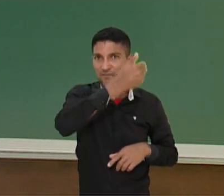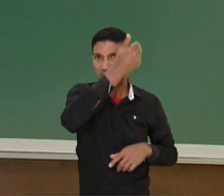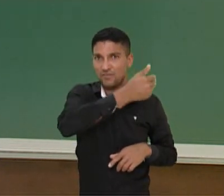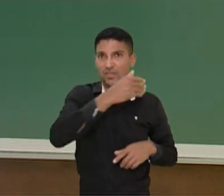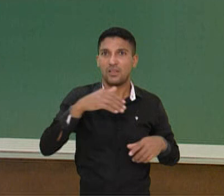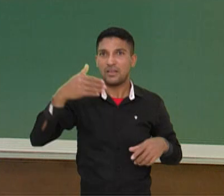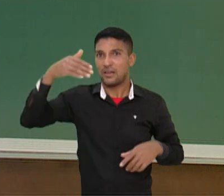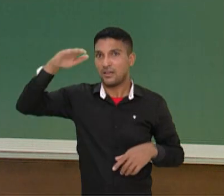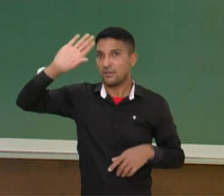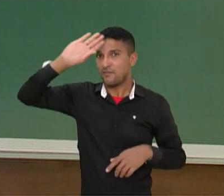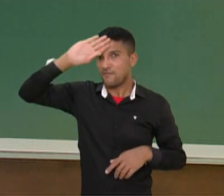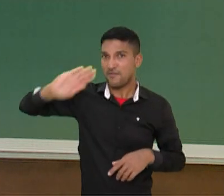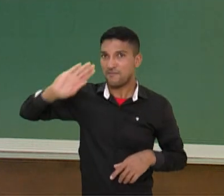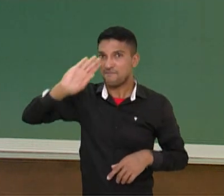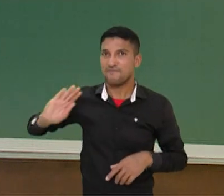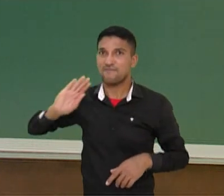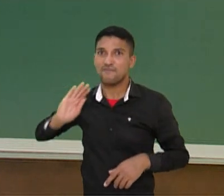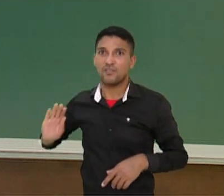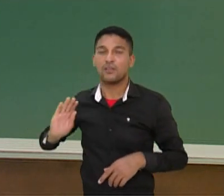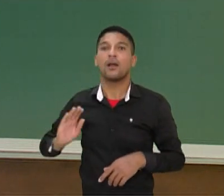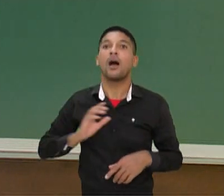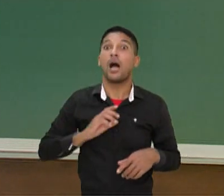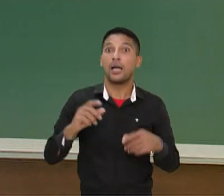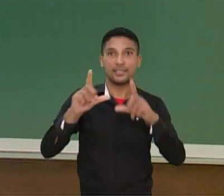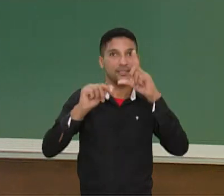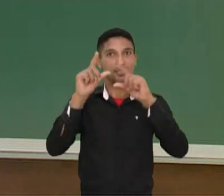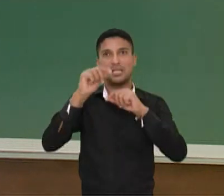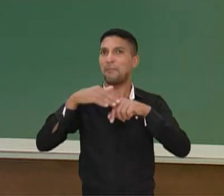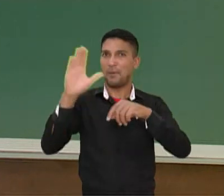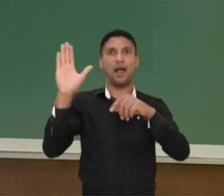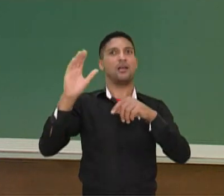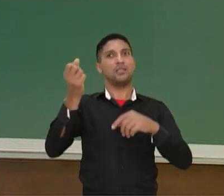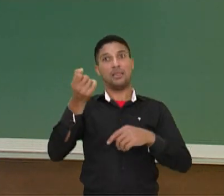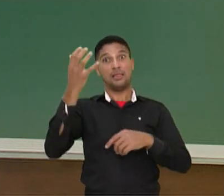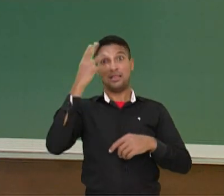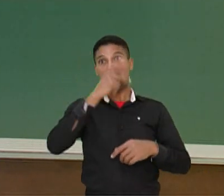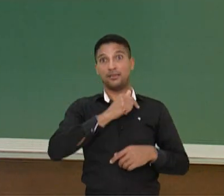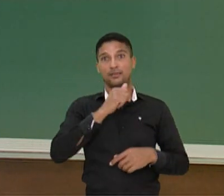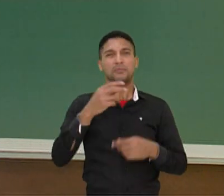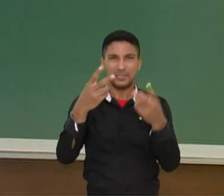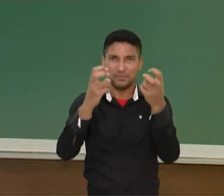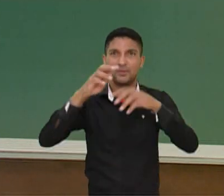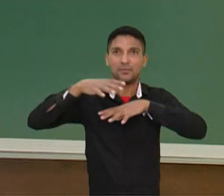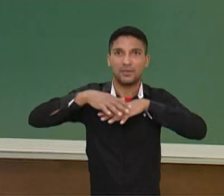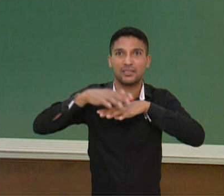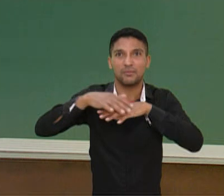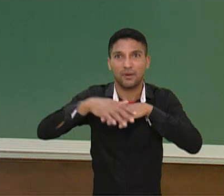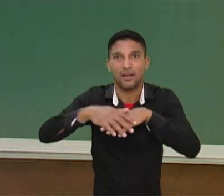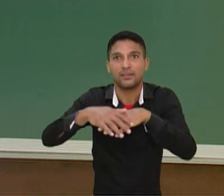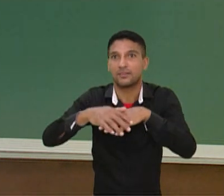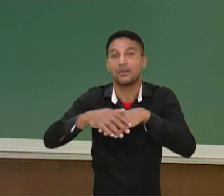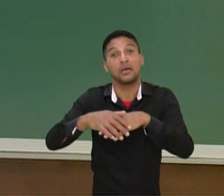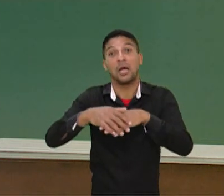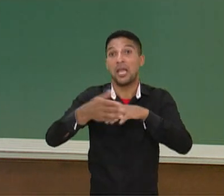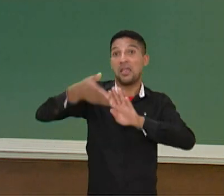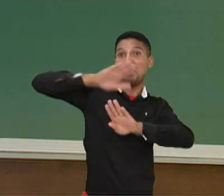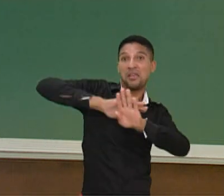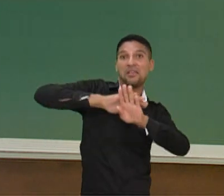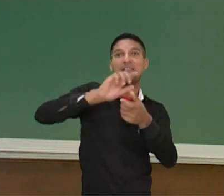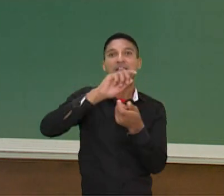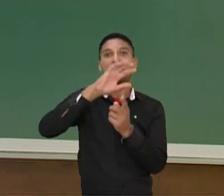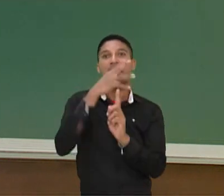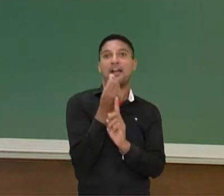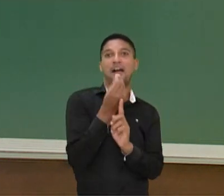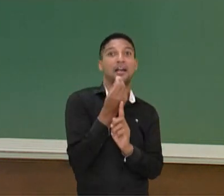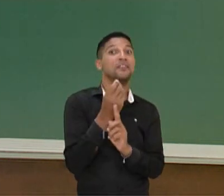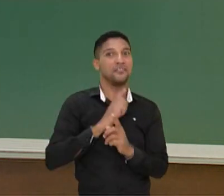lados. Dá uma estrela de 6 pontas. Lindo, né? Viu como a matemática é muito bonita? É arte? Não sei por que vocês ficam aí dando que